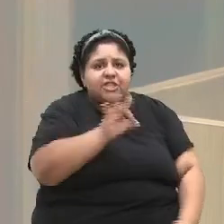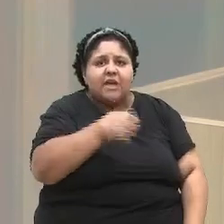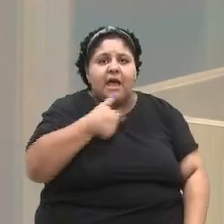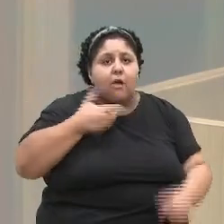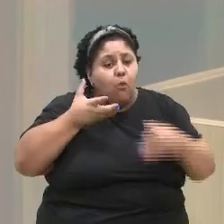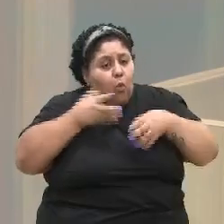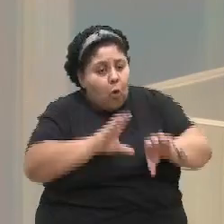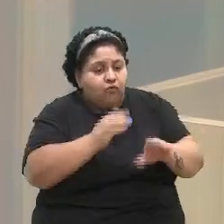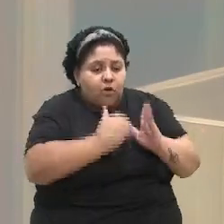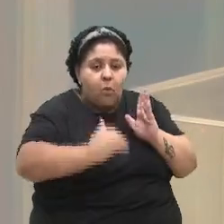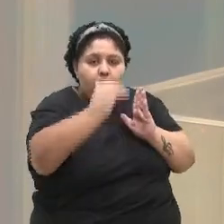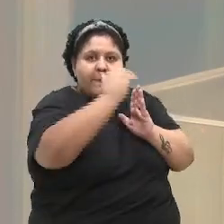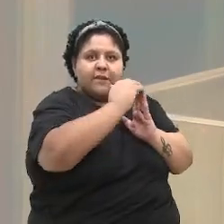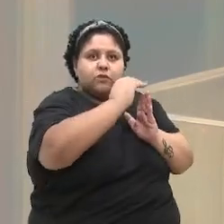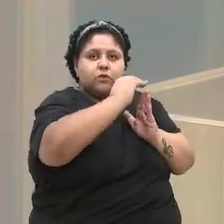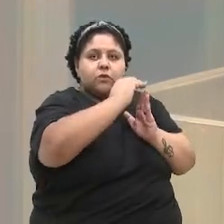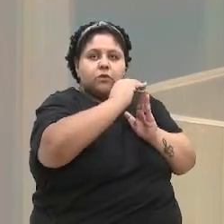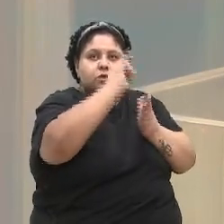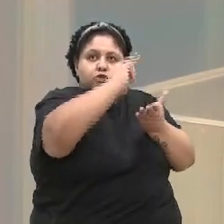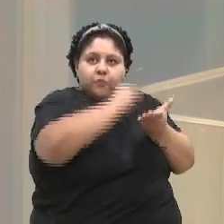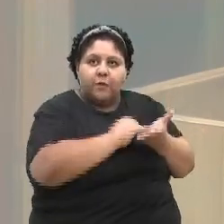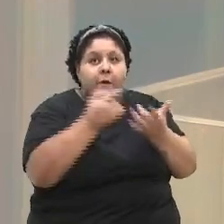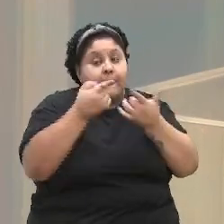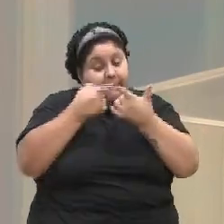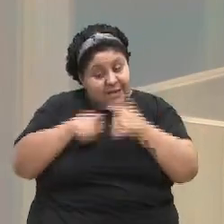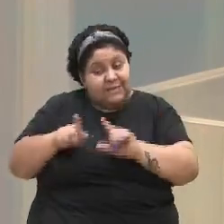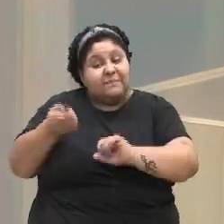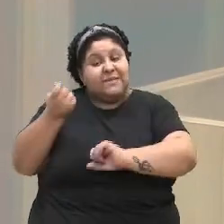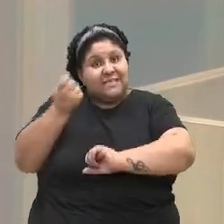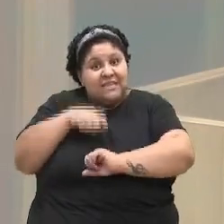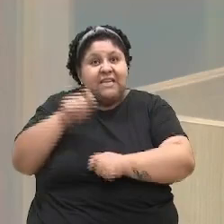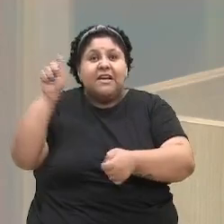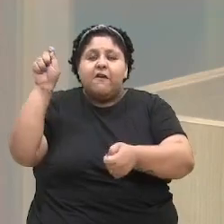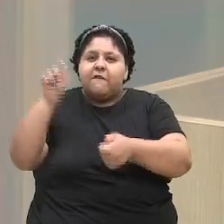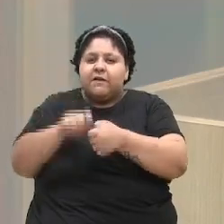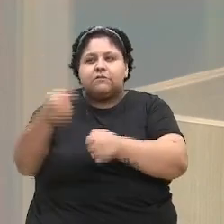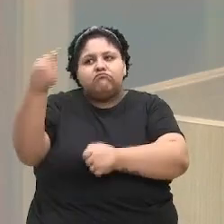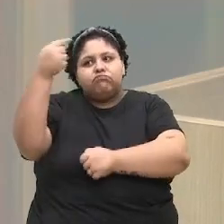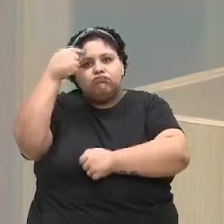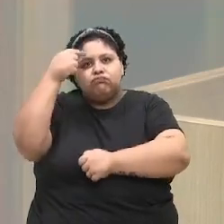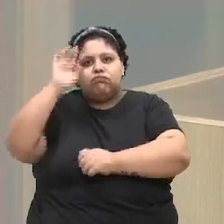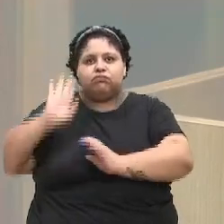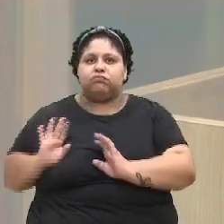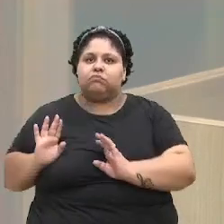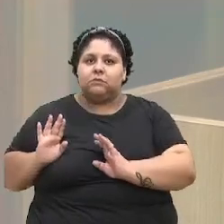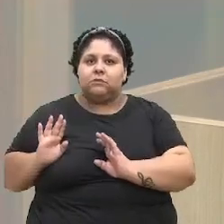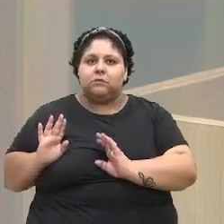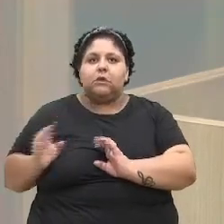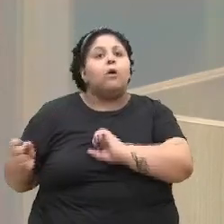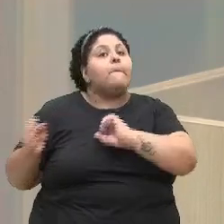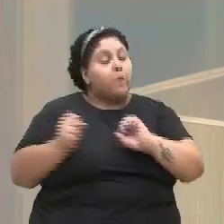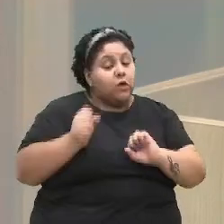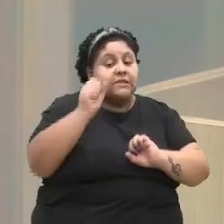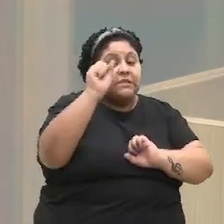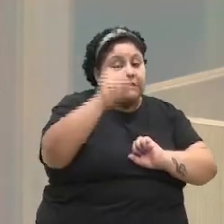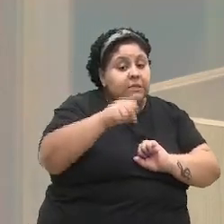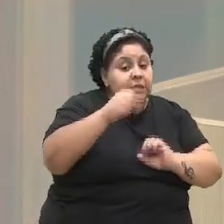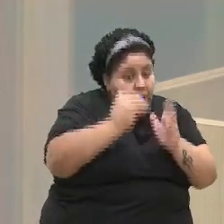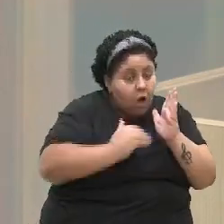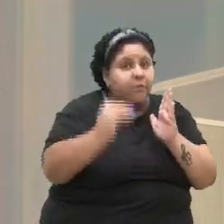aumento de impostos mas se realmente o estado precisa faça uma reflexão o senhor pode sim